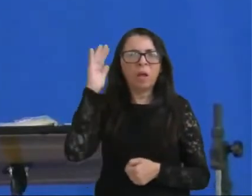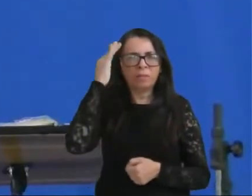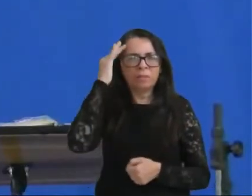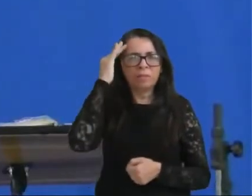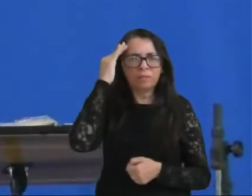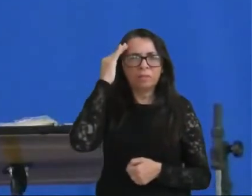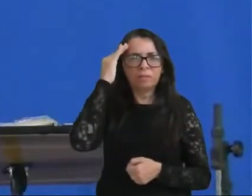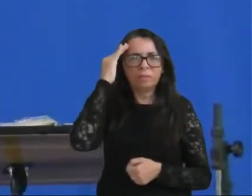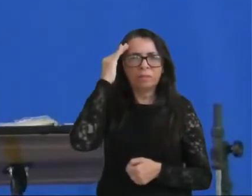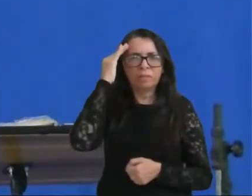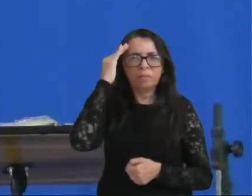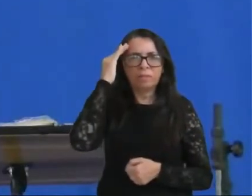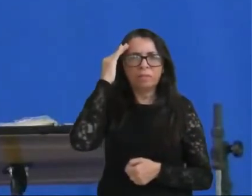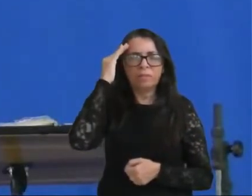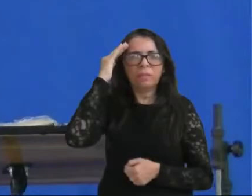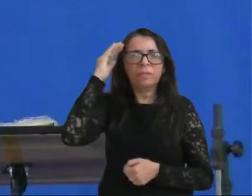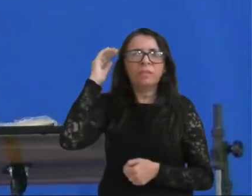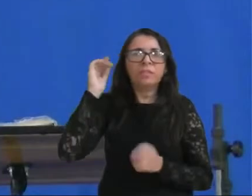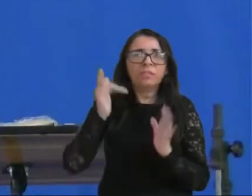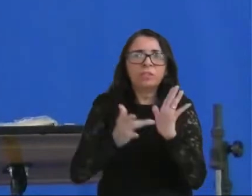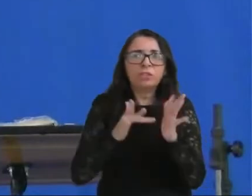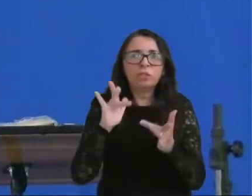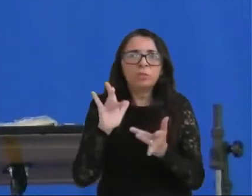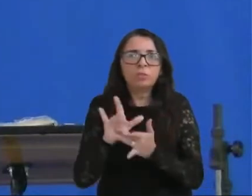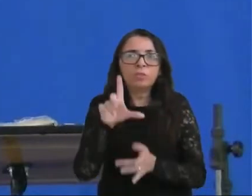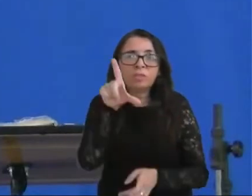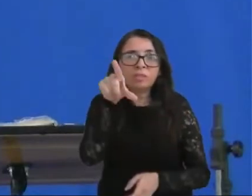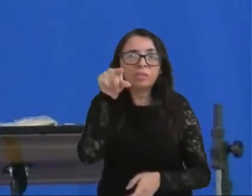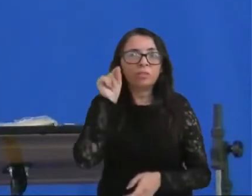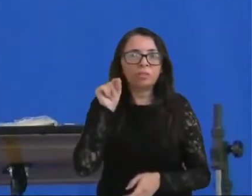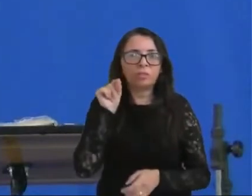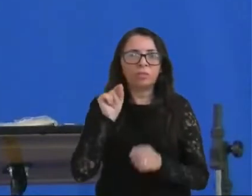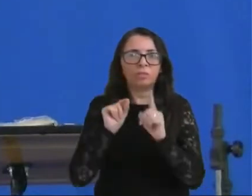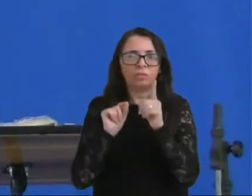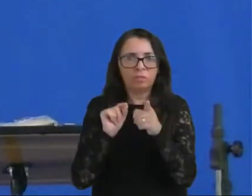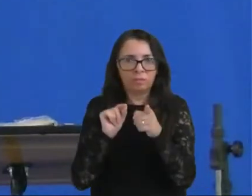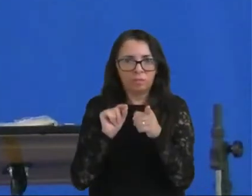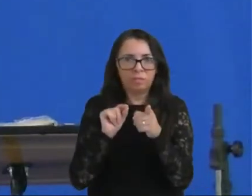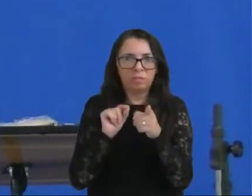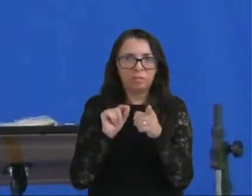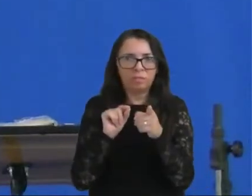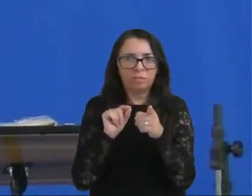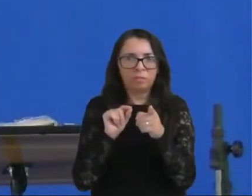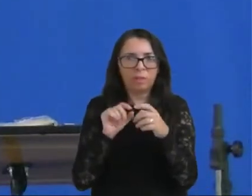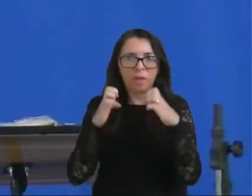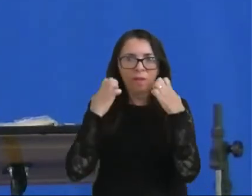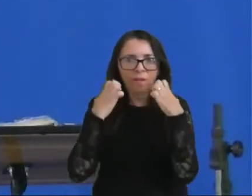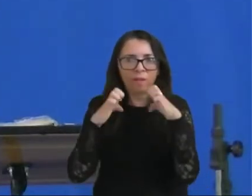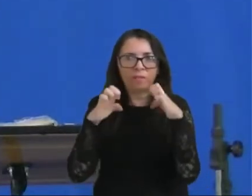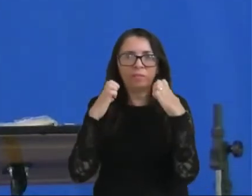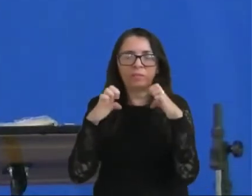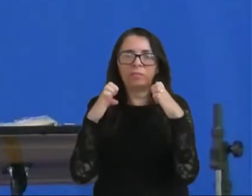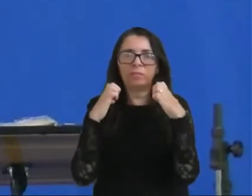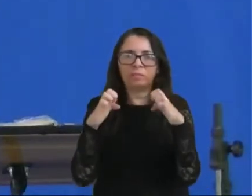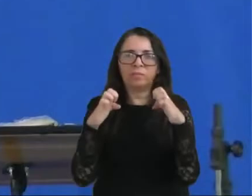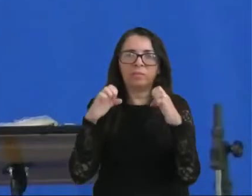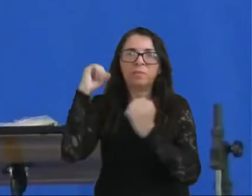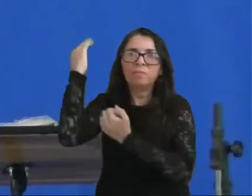crentes estavam sendo perseguidos e até mortos por não dobrar-se